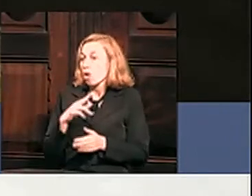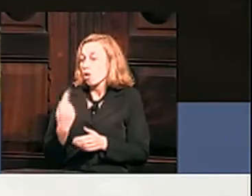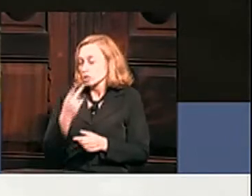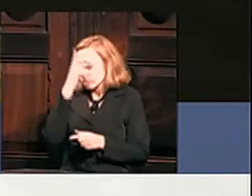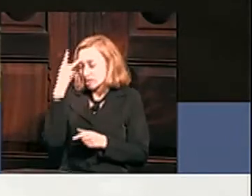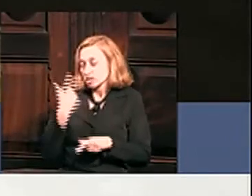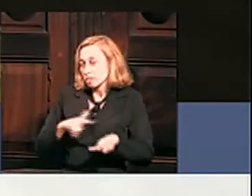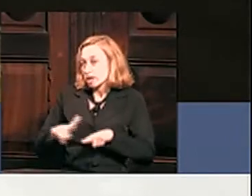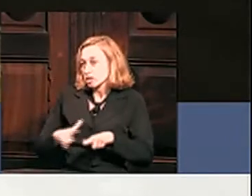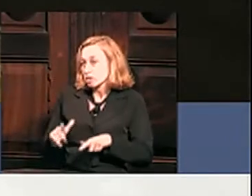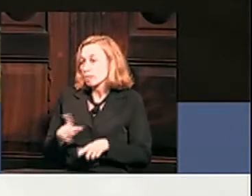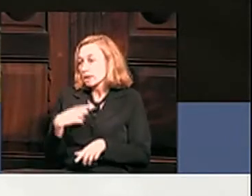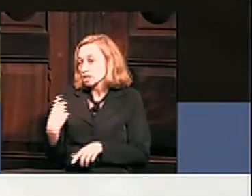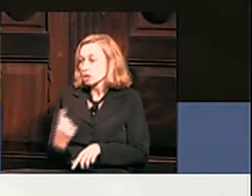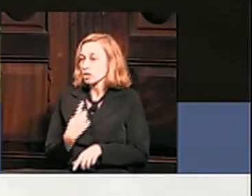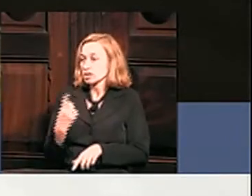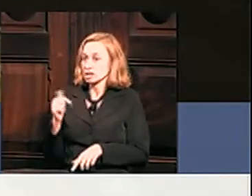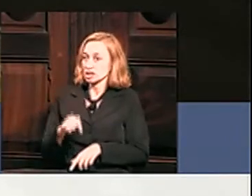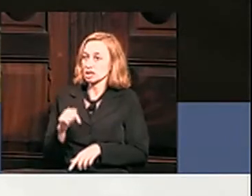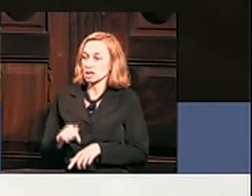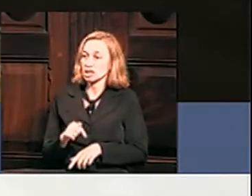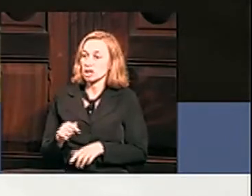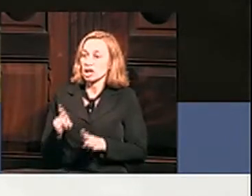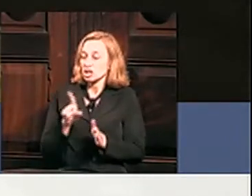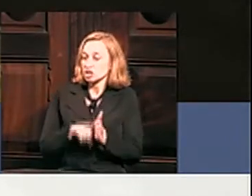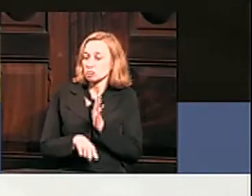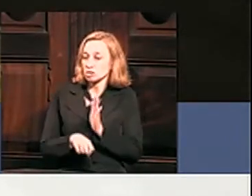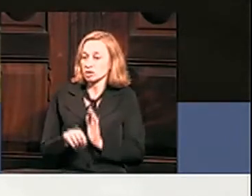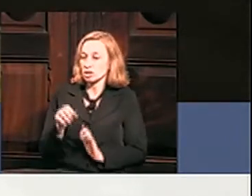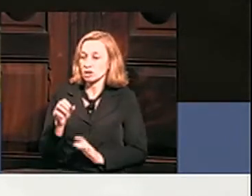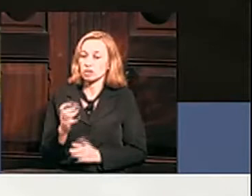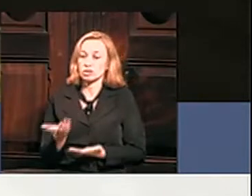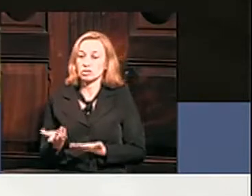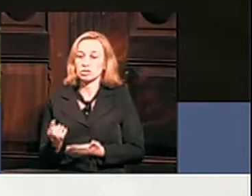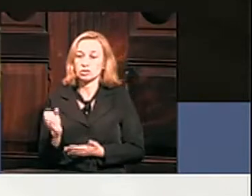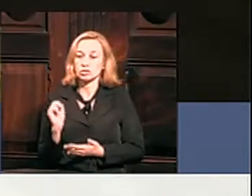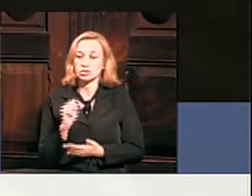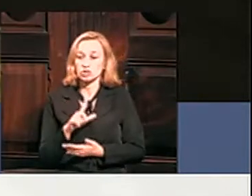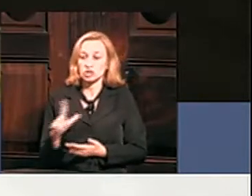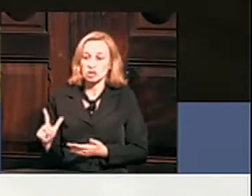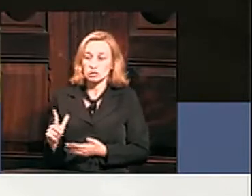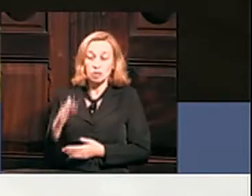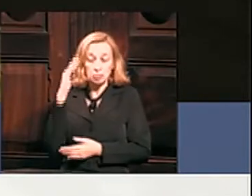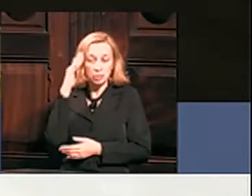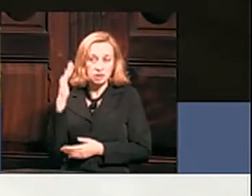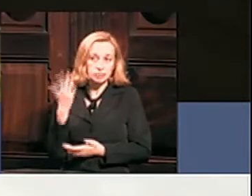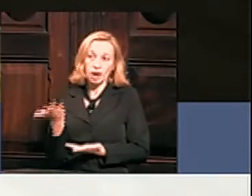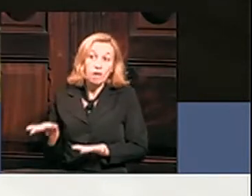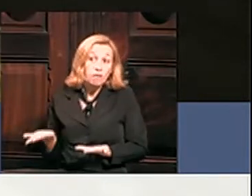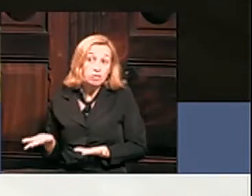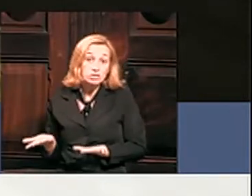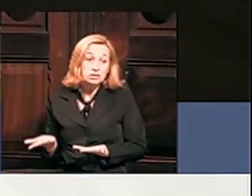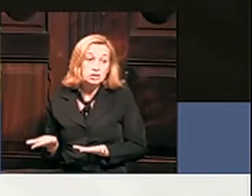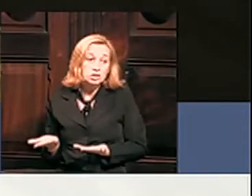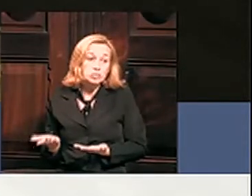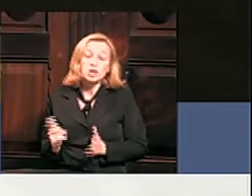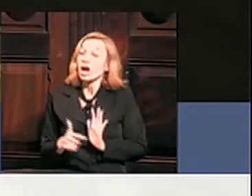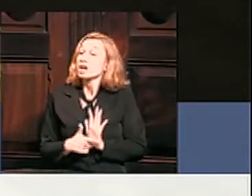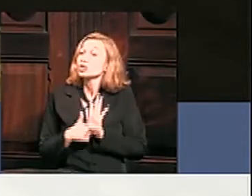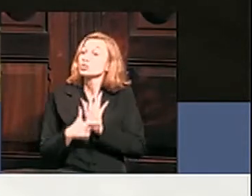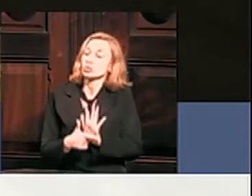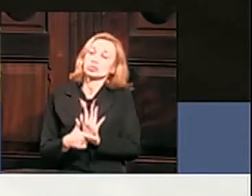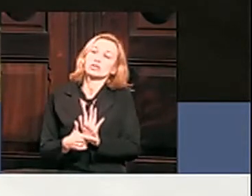trabalhadores. Para nós aqui da casa, a redução do ICMS é fundamental, porque isso